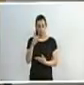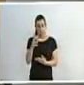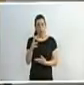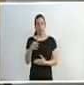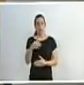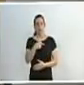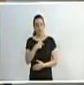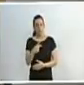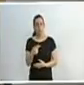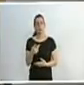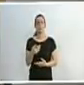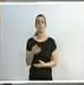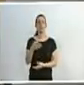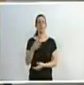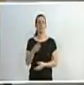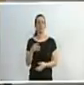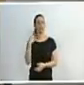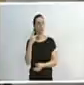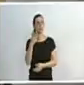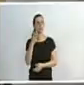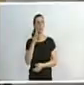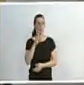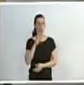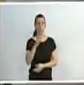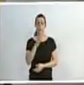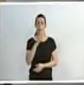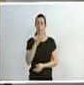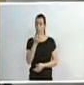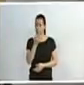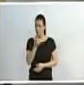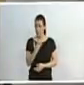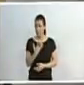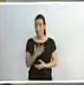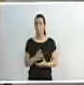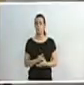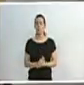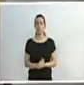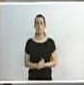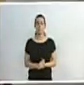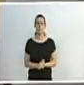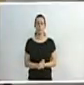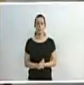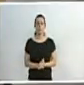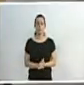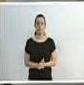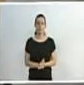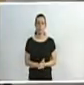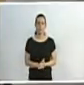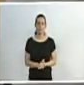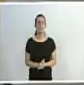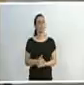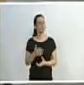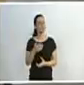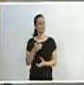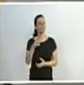conhece muito bem a situação hoje, e alguns dias